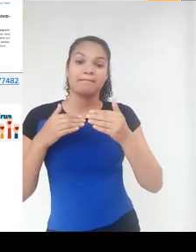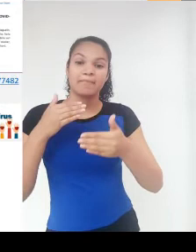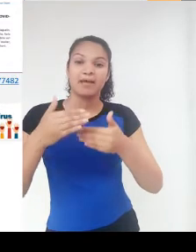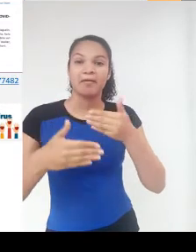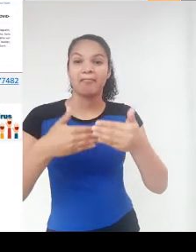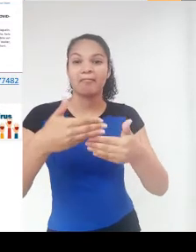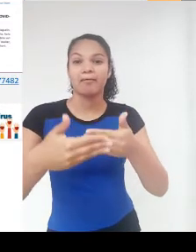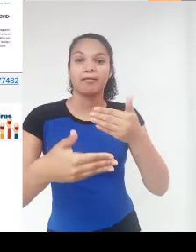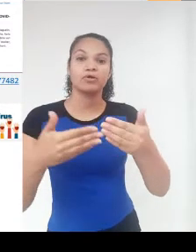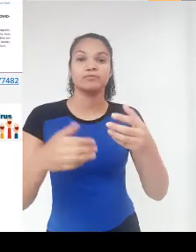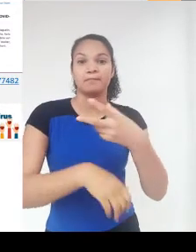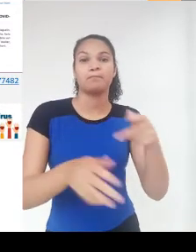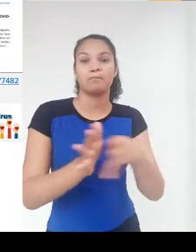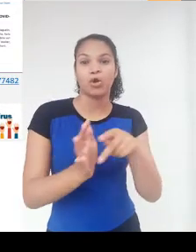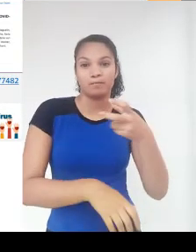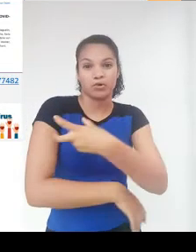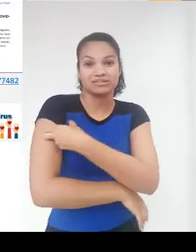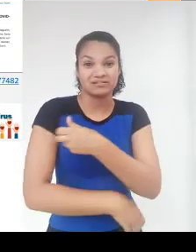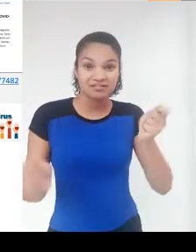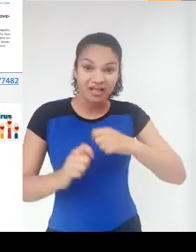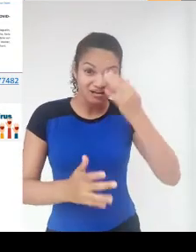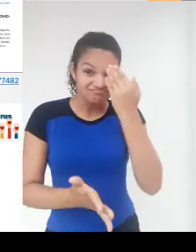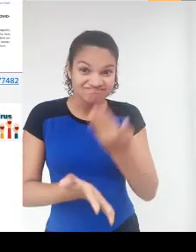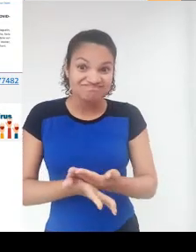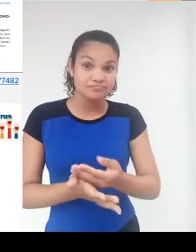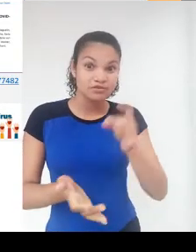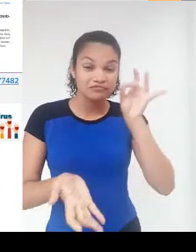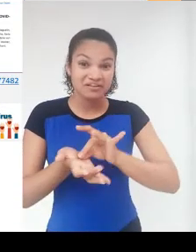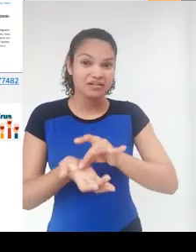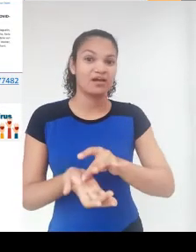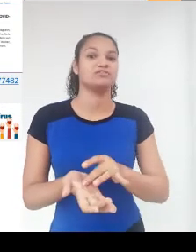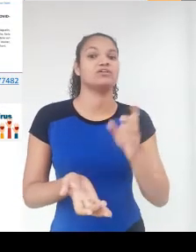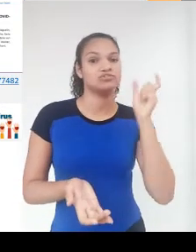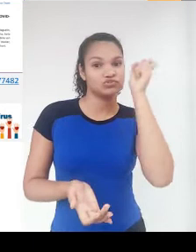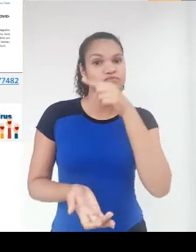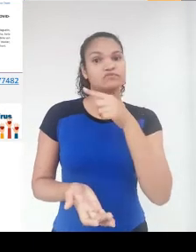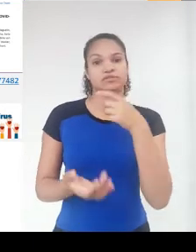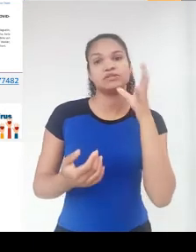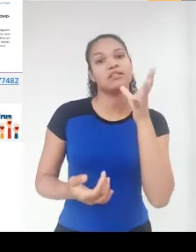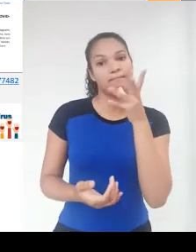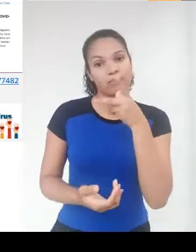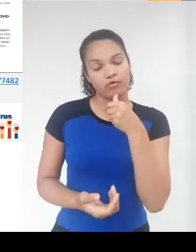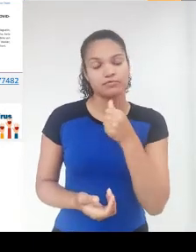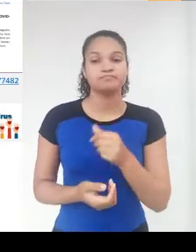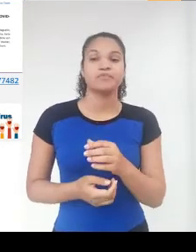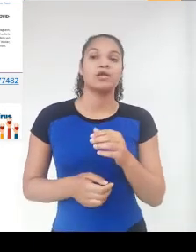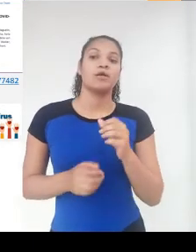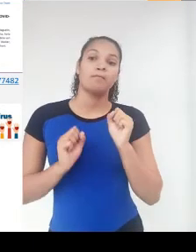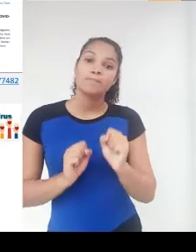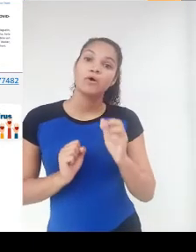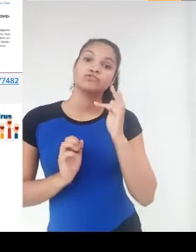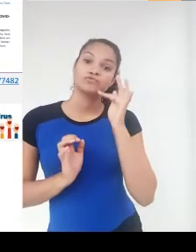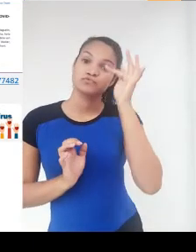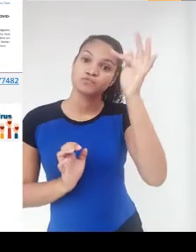uma vacina possa ser usada com confiança. Provavelmente nós teremos um vídeo nas